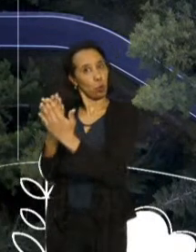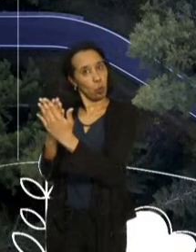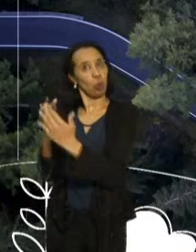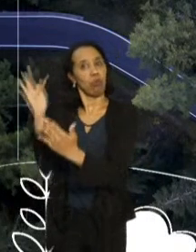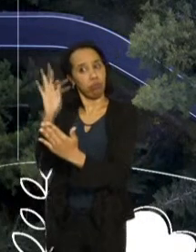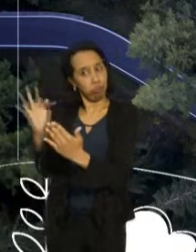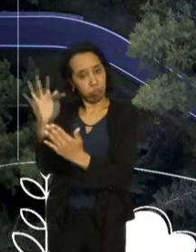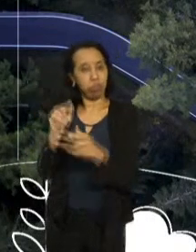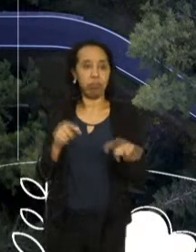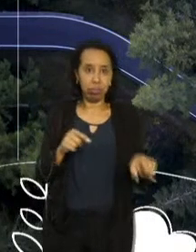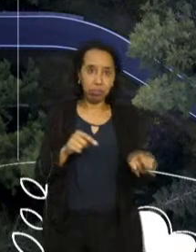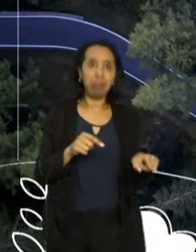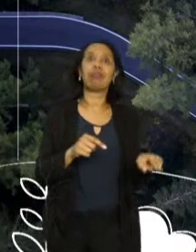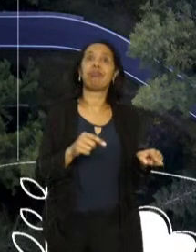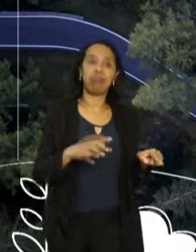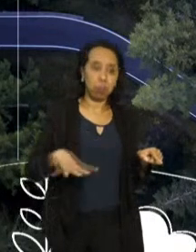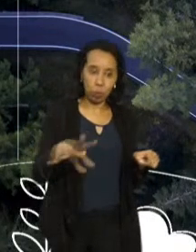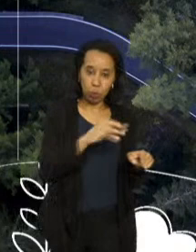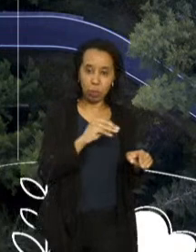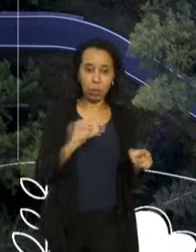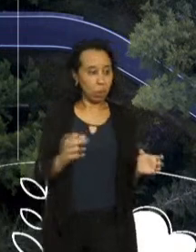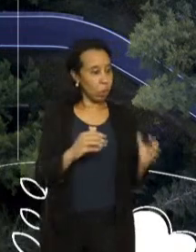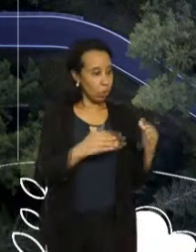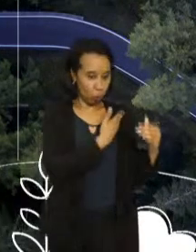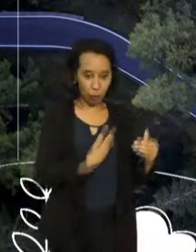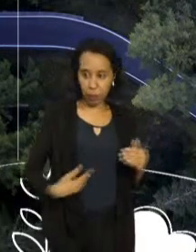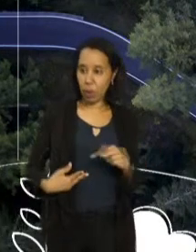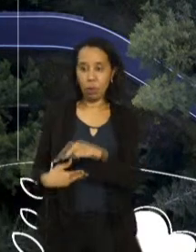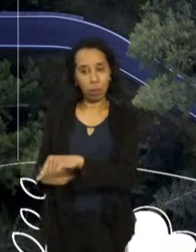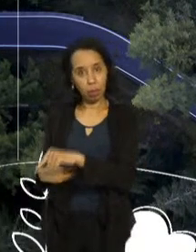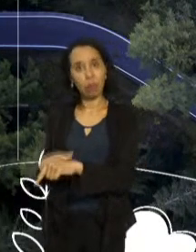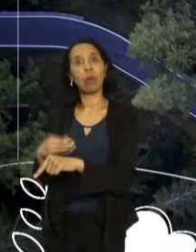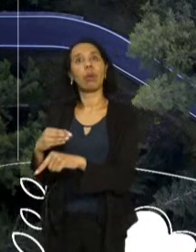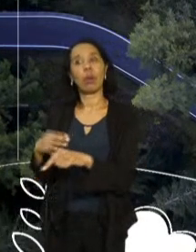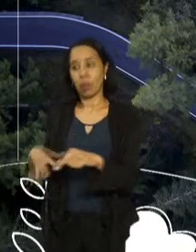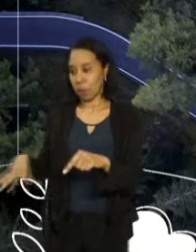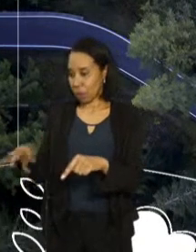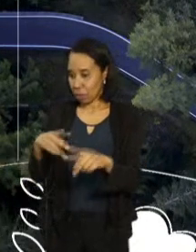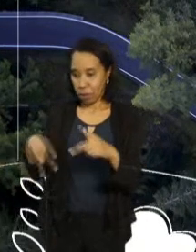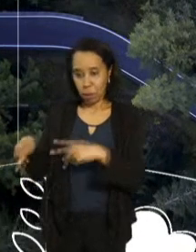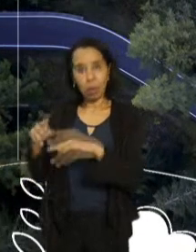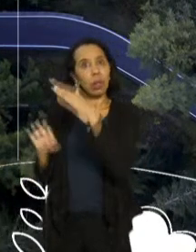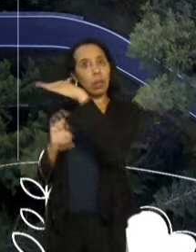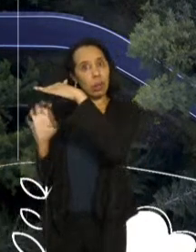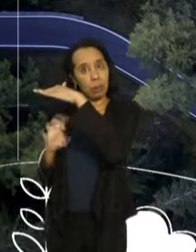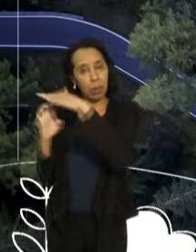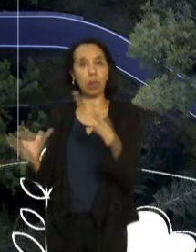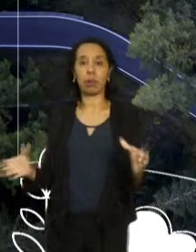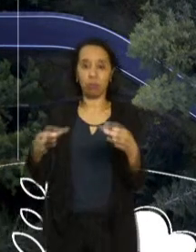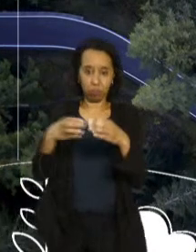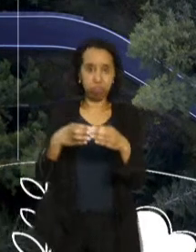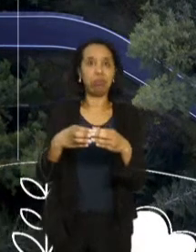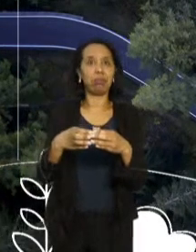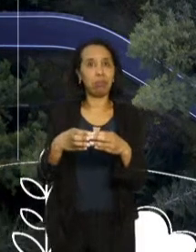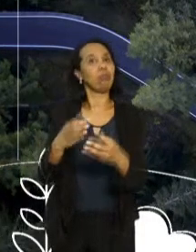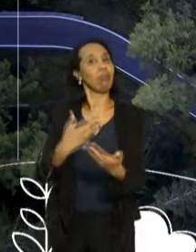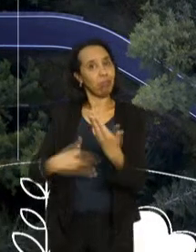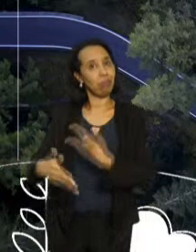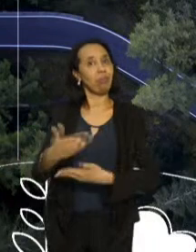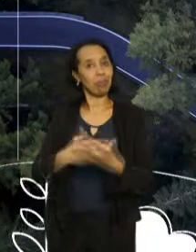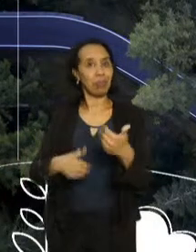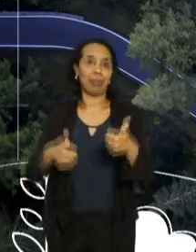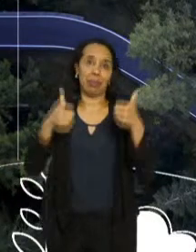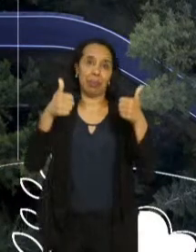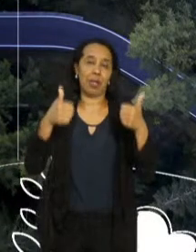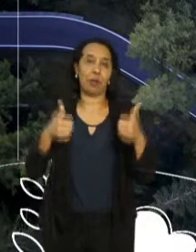acelerar a mudança para um mundo mais sustentável, né? Iniciando aí também pela questão de transporte. Então, mais